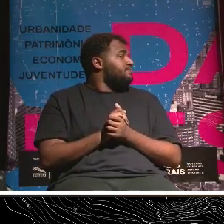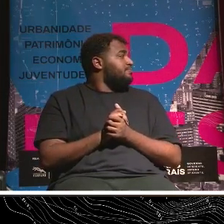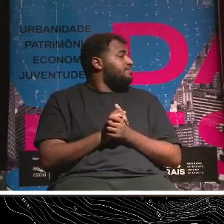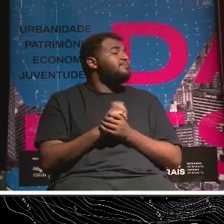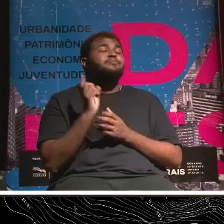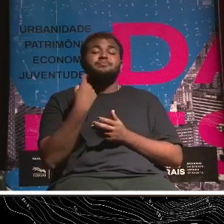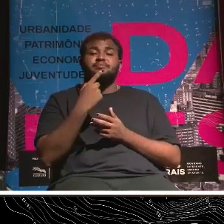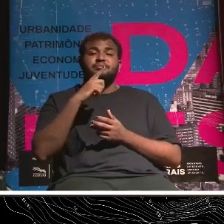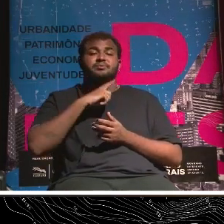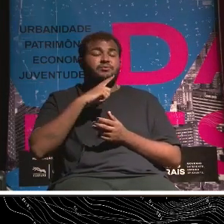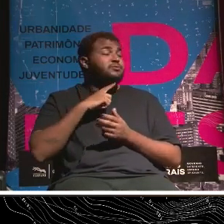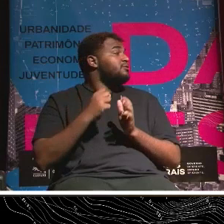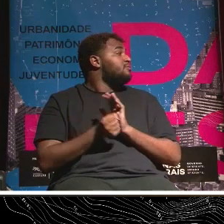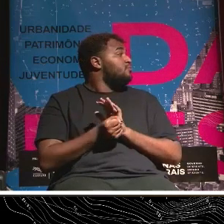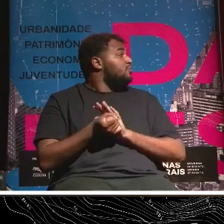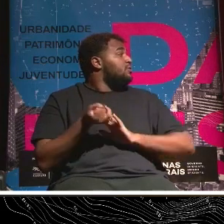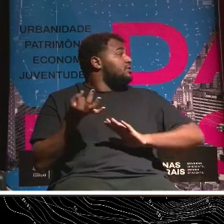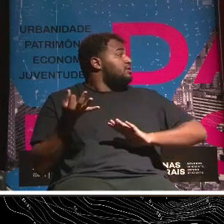por vezes,